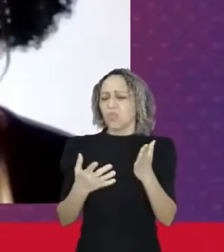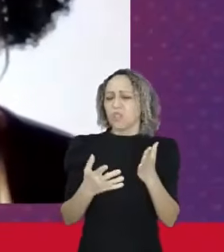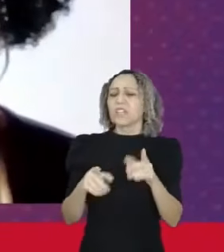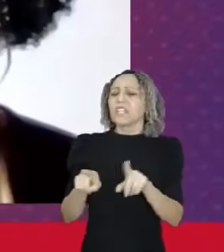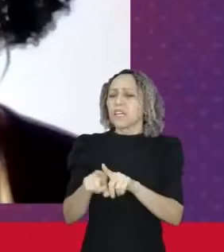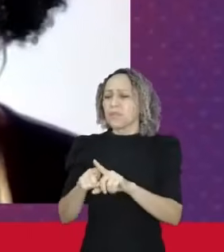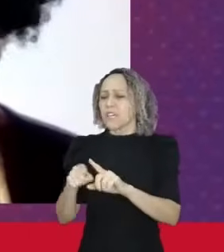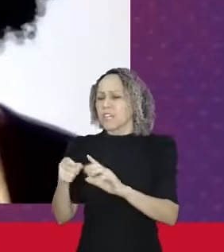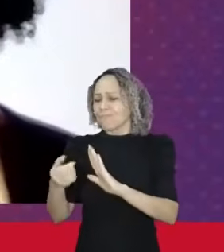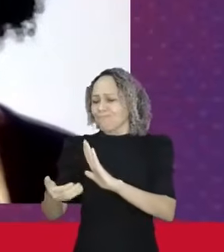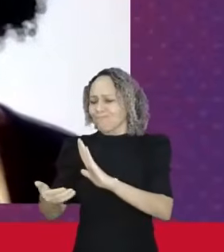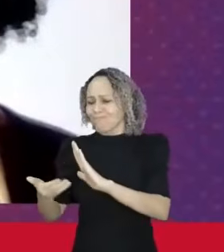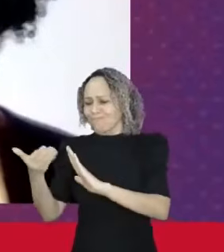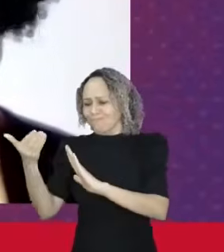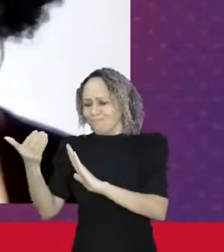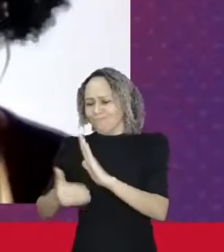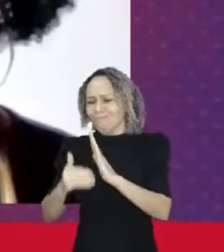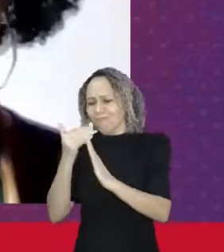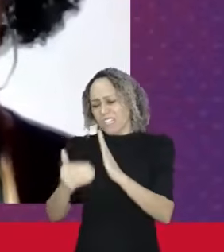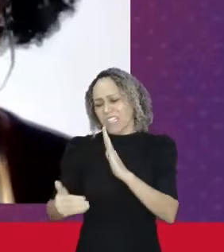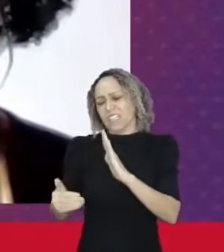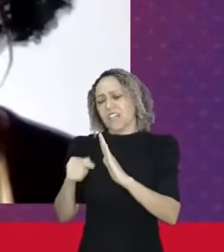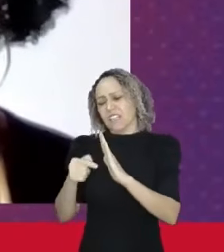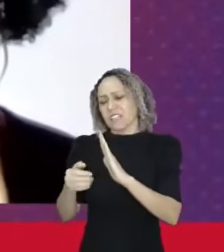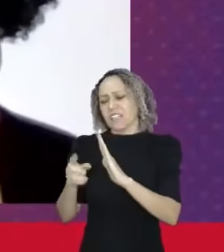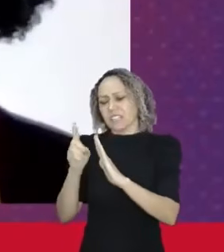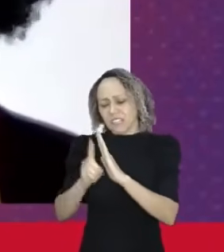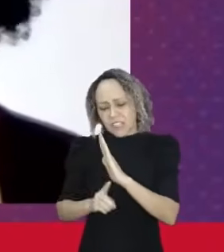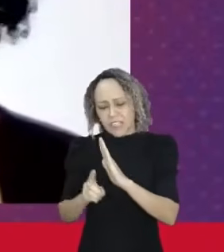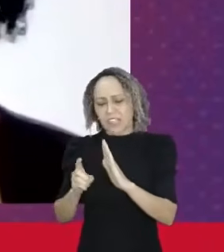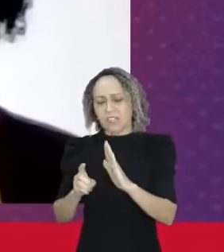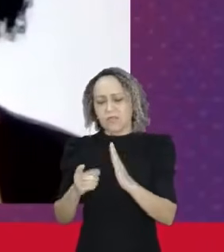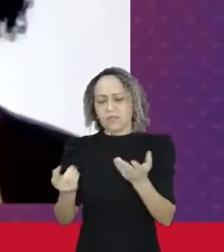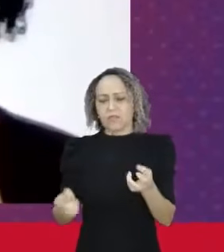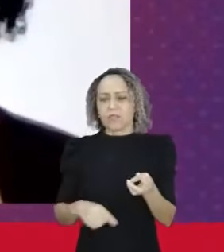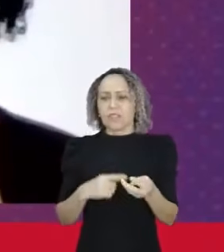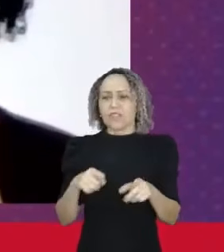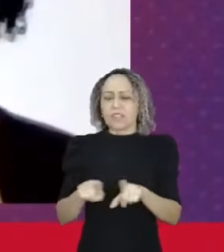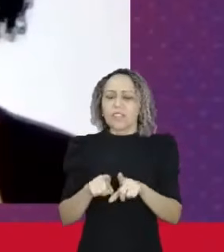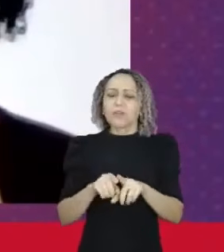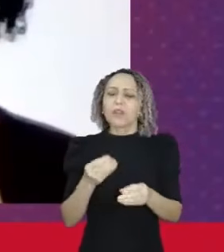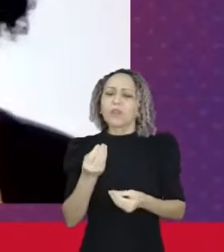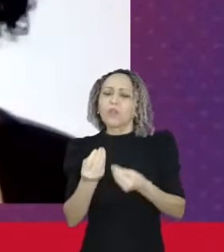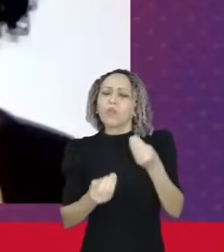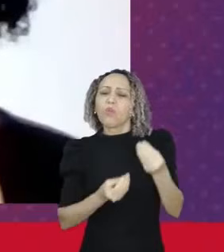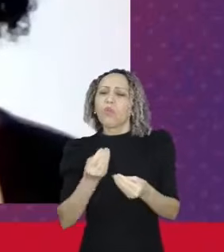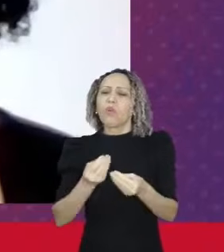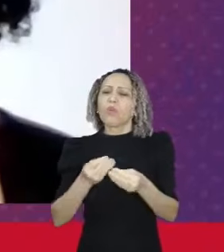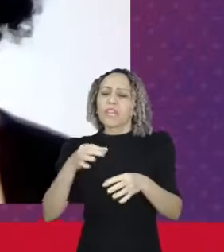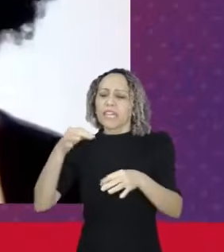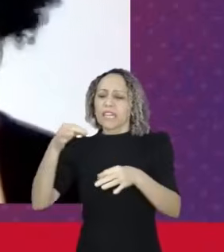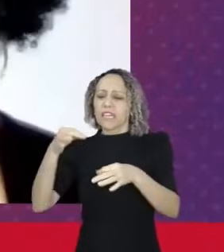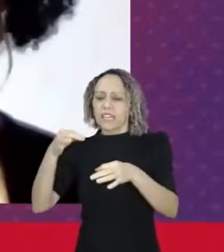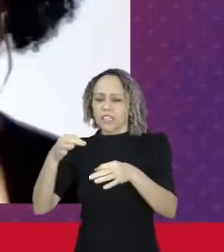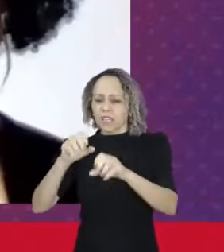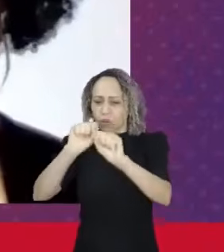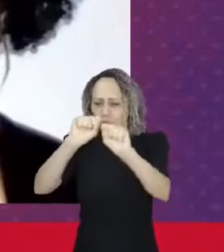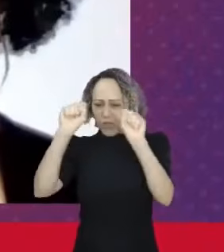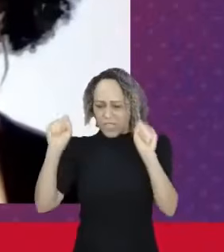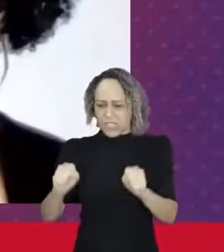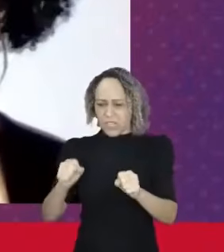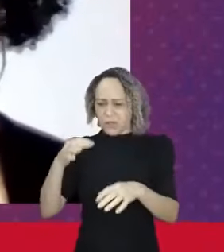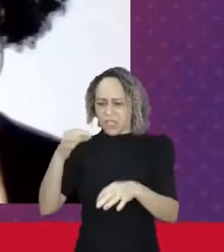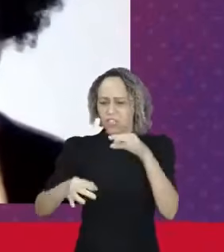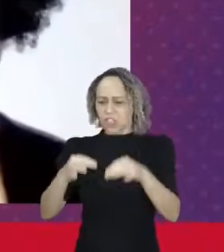a forma do sistema de justiça operar, inclusive falando um pouco da